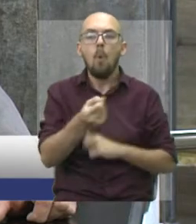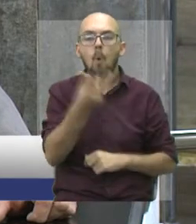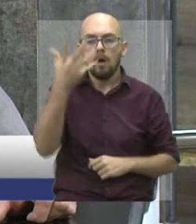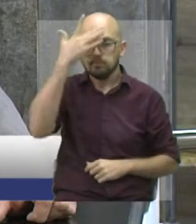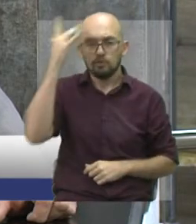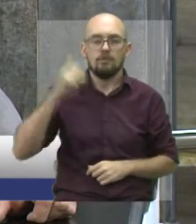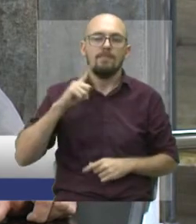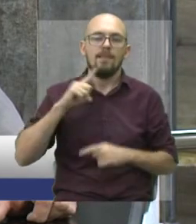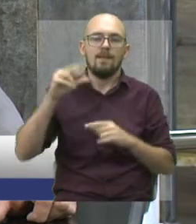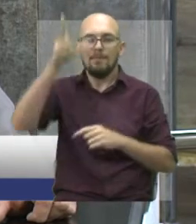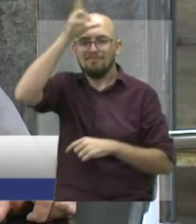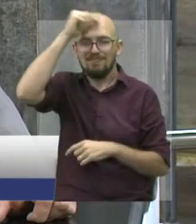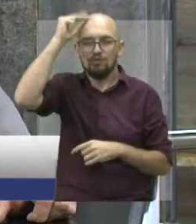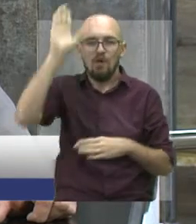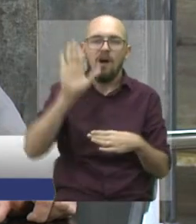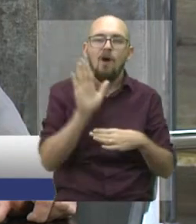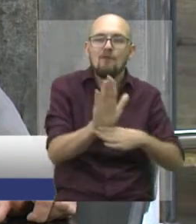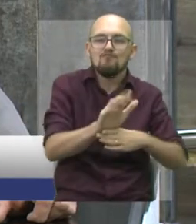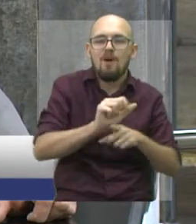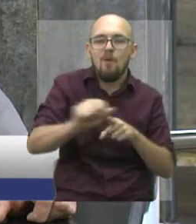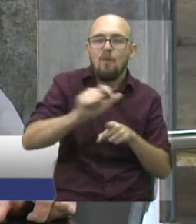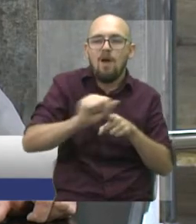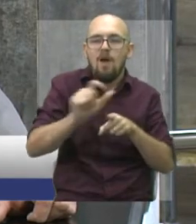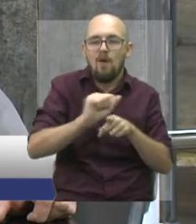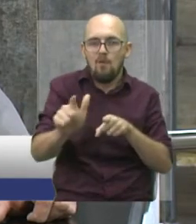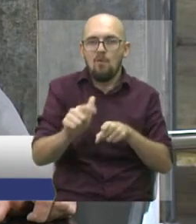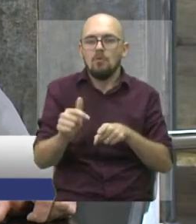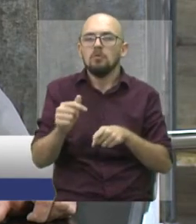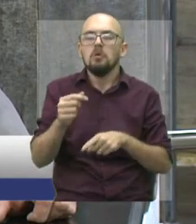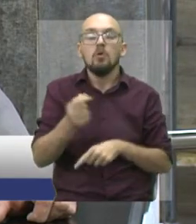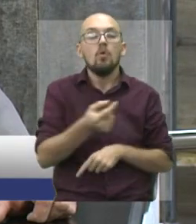aluguel social, quais são os valores